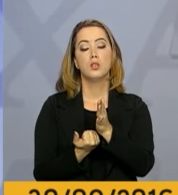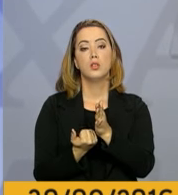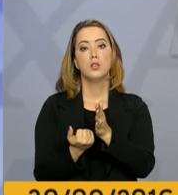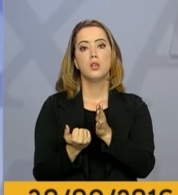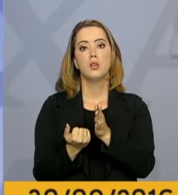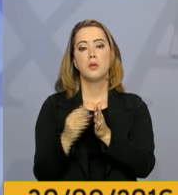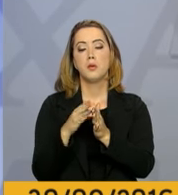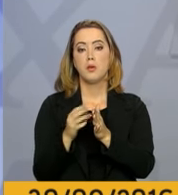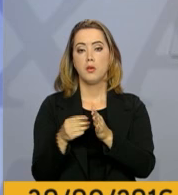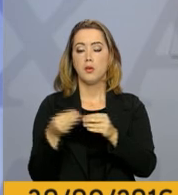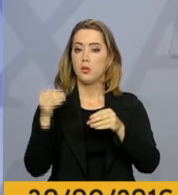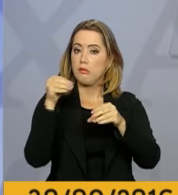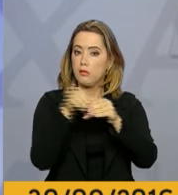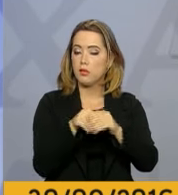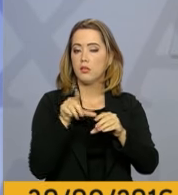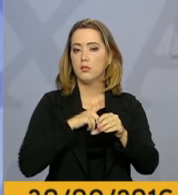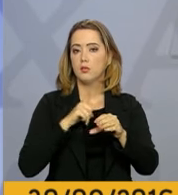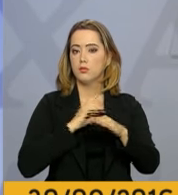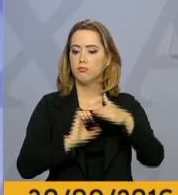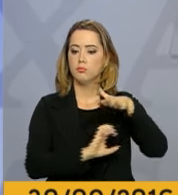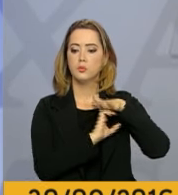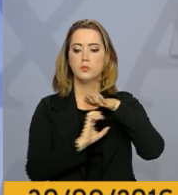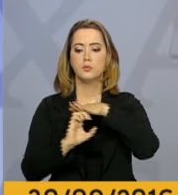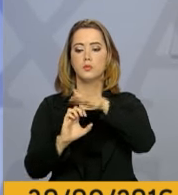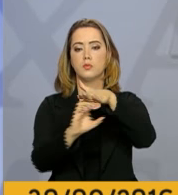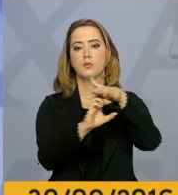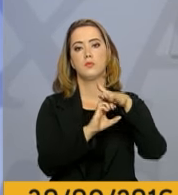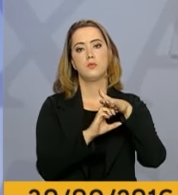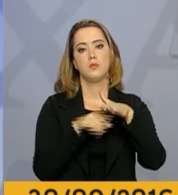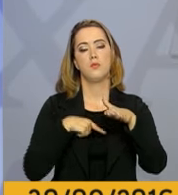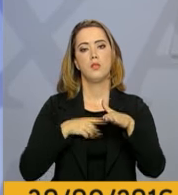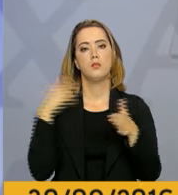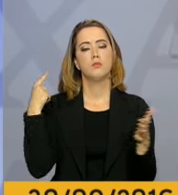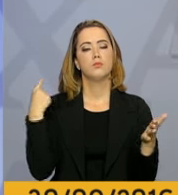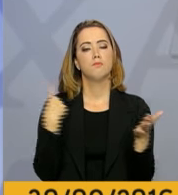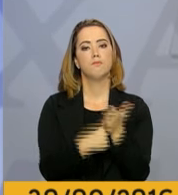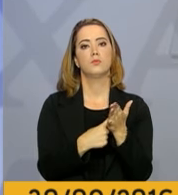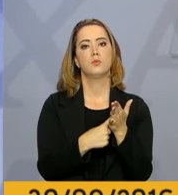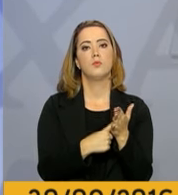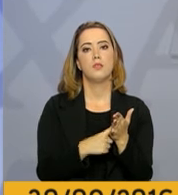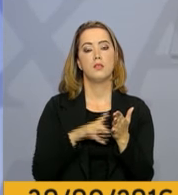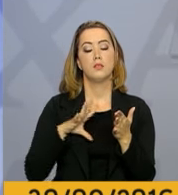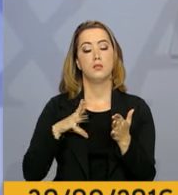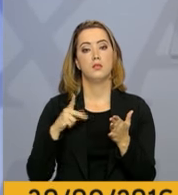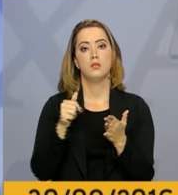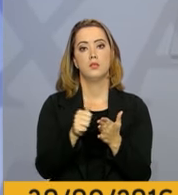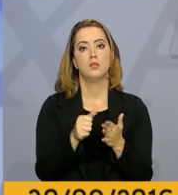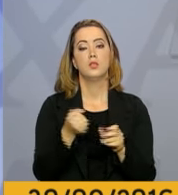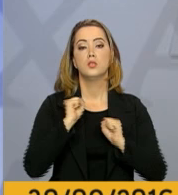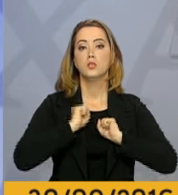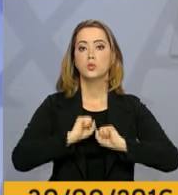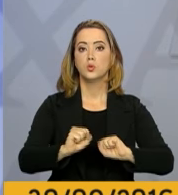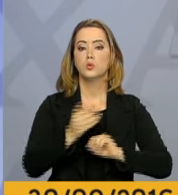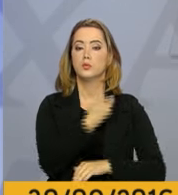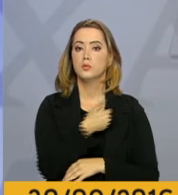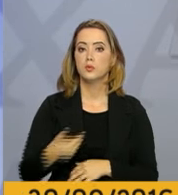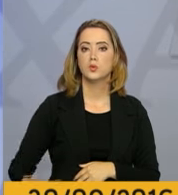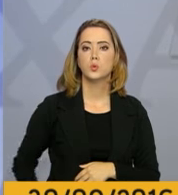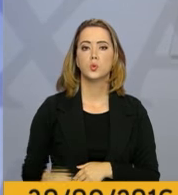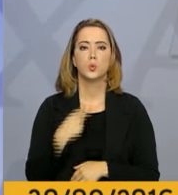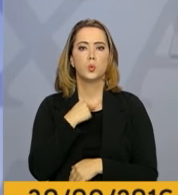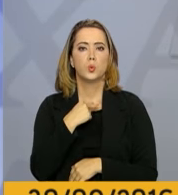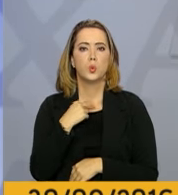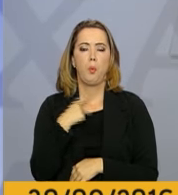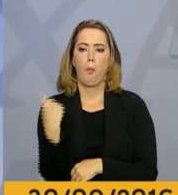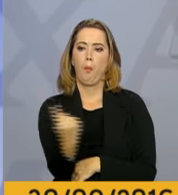privada, na convicção mais absoluta de que o poder público não pode fazer tudo